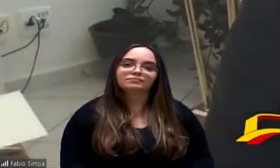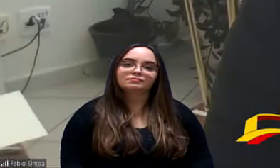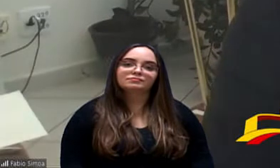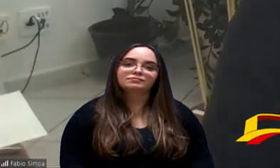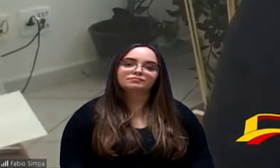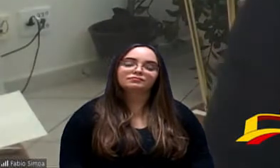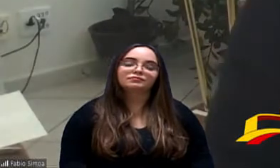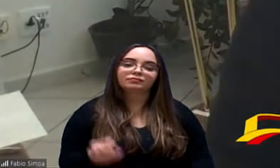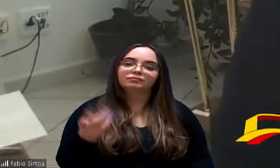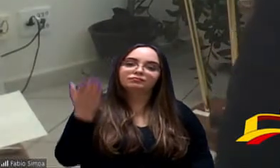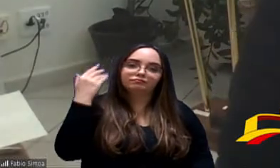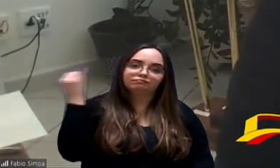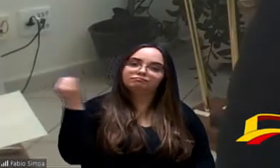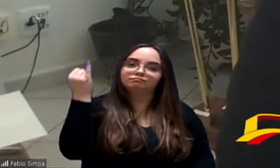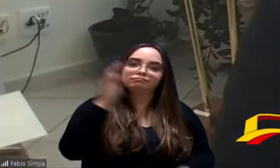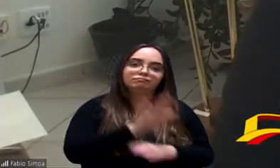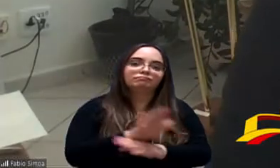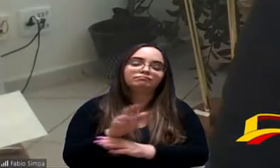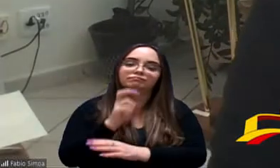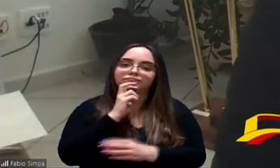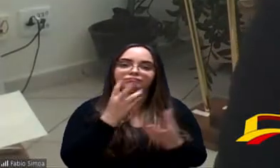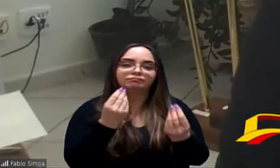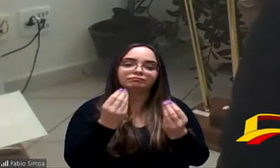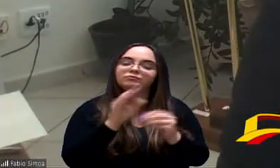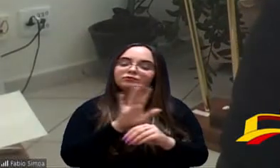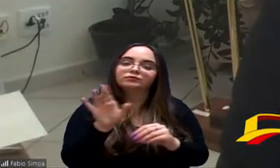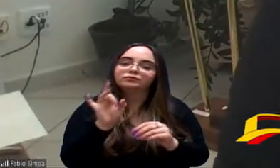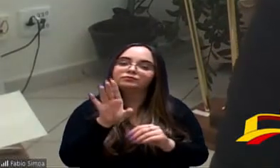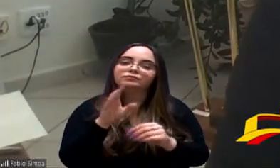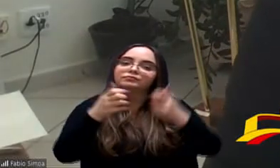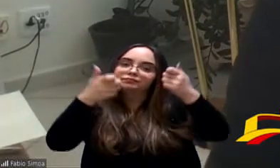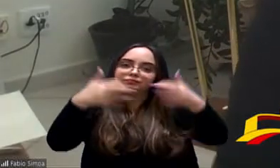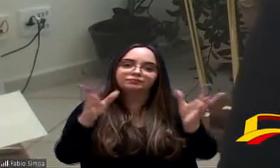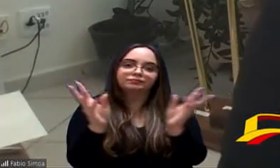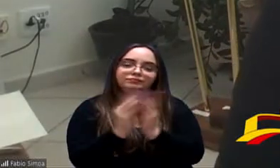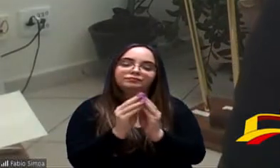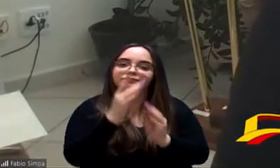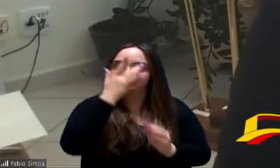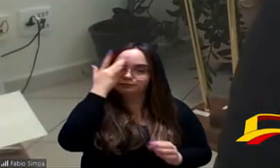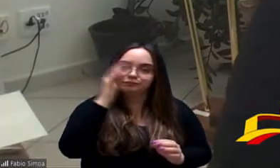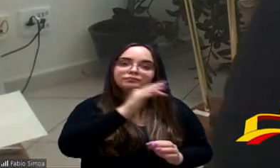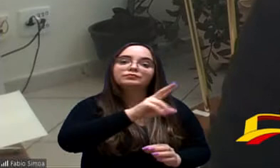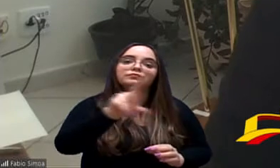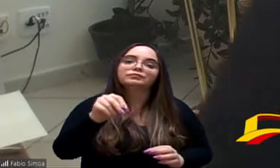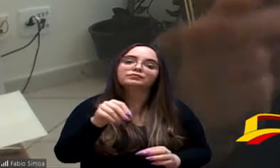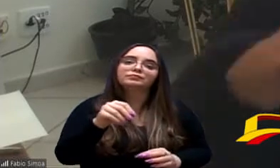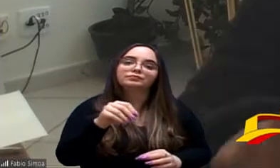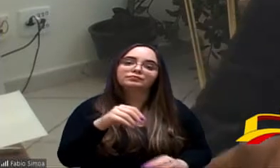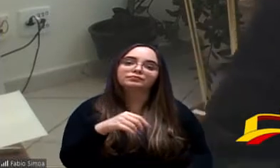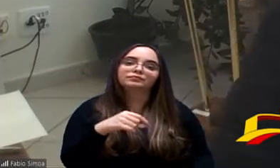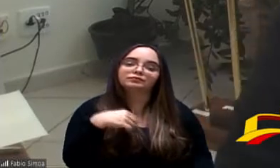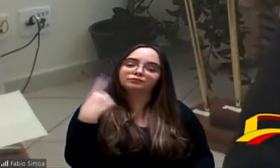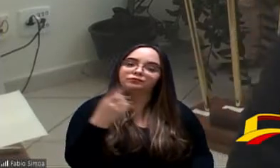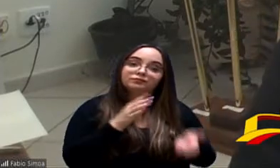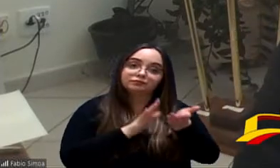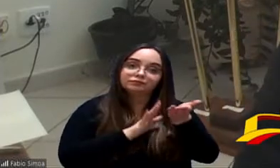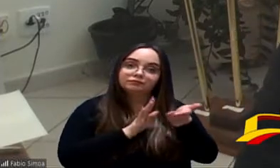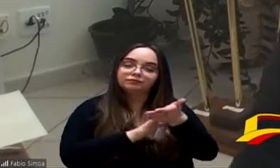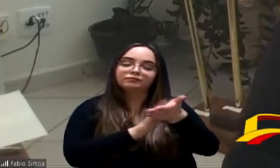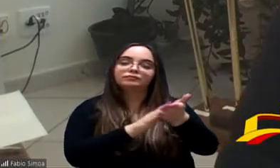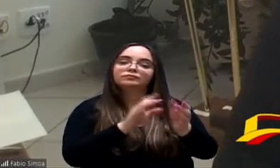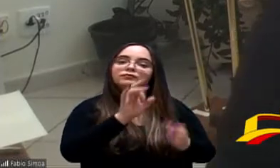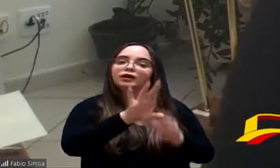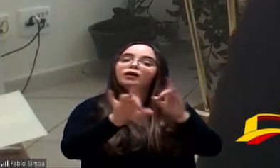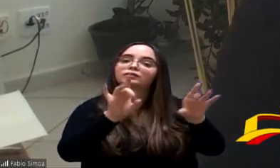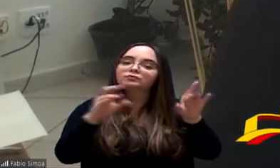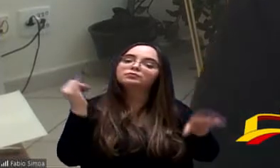Martinho, que é de importância aí para Sorocaba, né? Então é só para provar, mostrar, né, para a população, como todos aqui que a gente homenageia, eles têm a